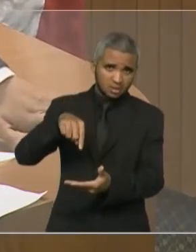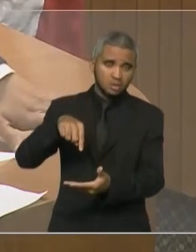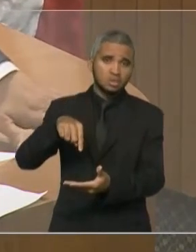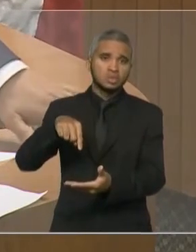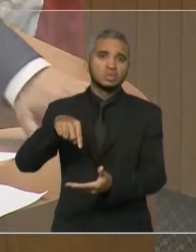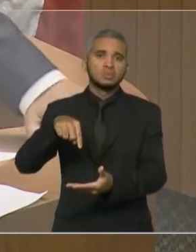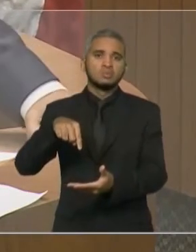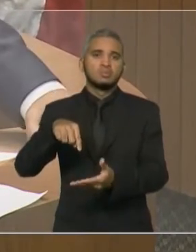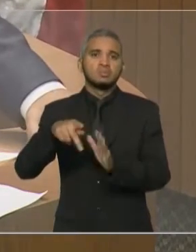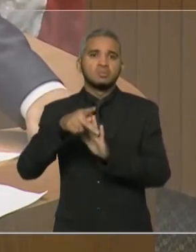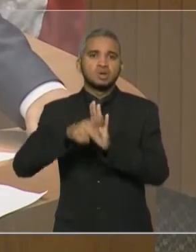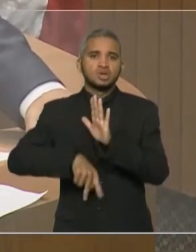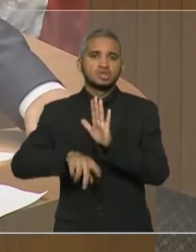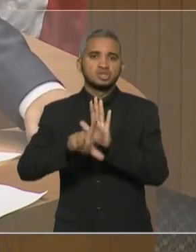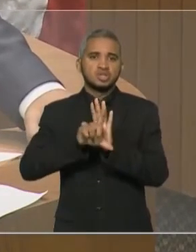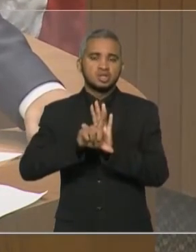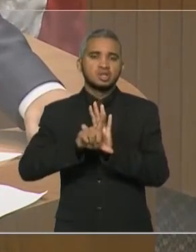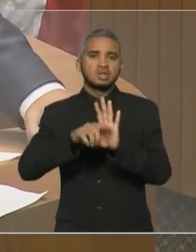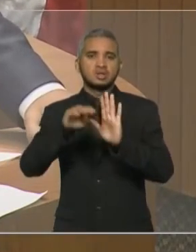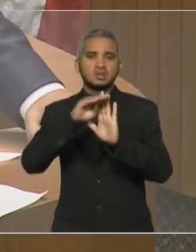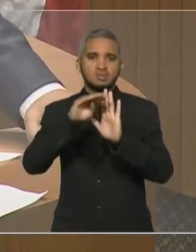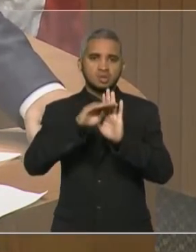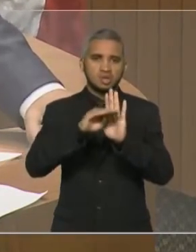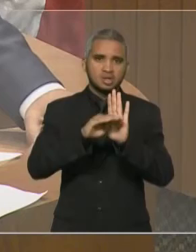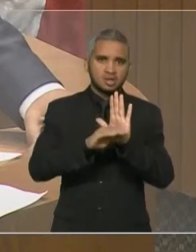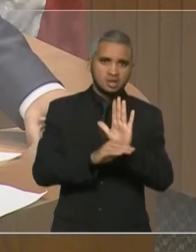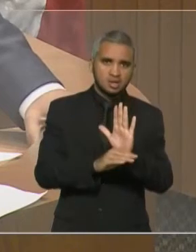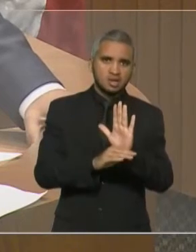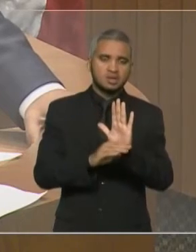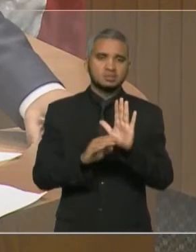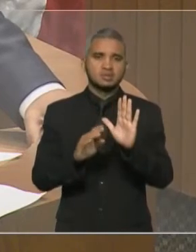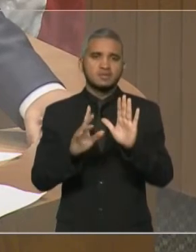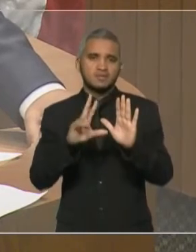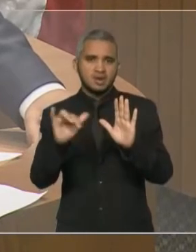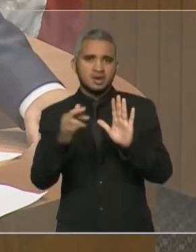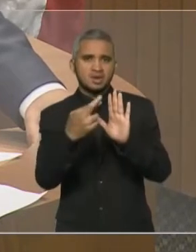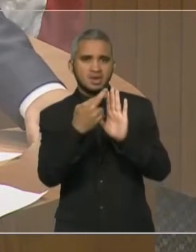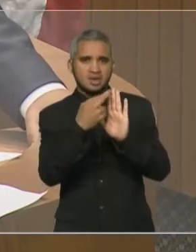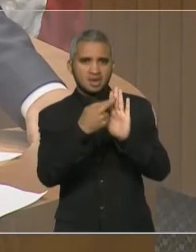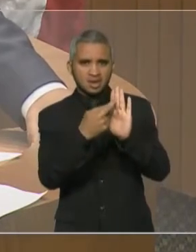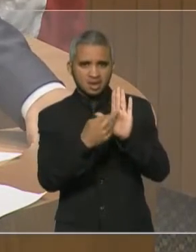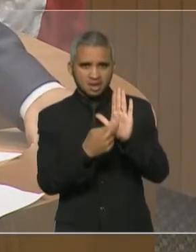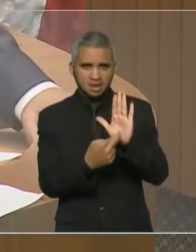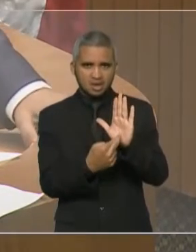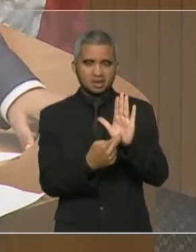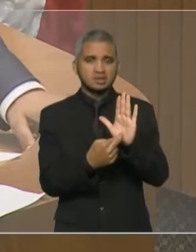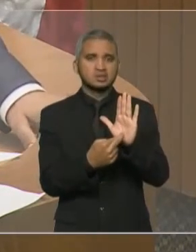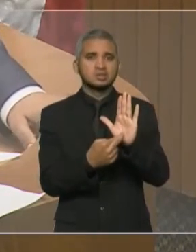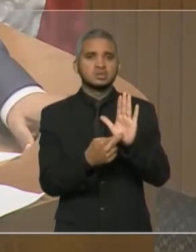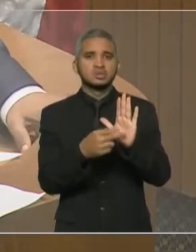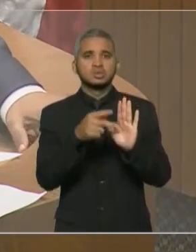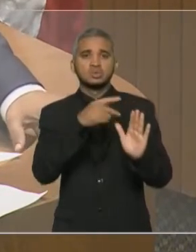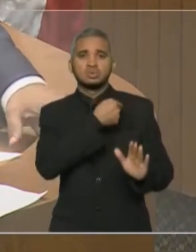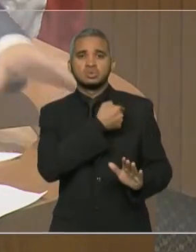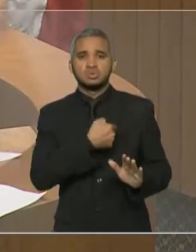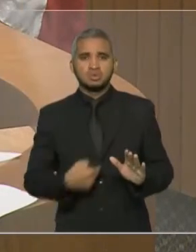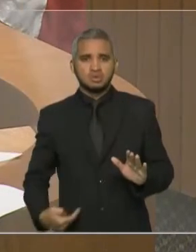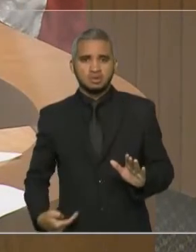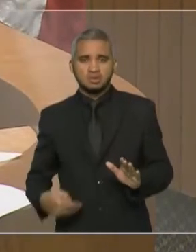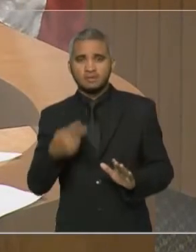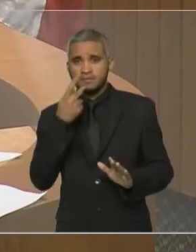da regulamentação do programa, definidos os critérios, o governo se propõe